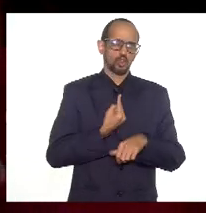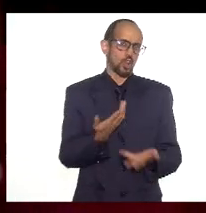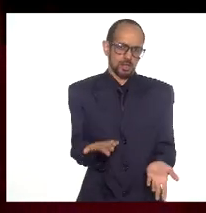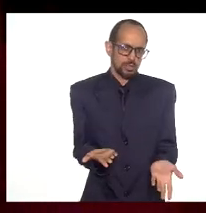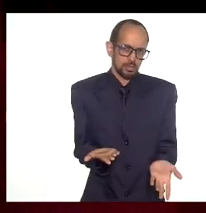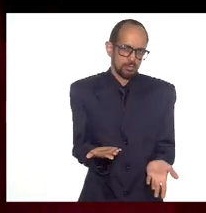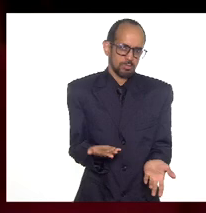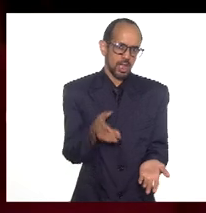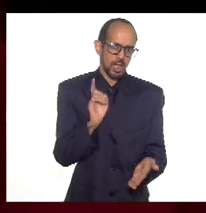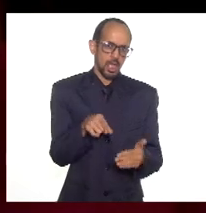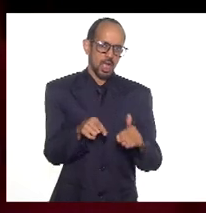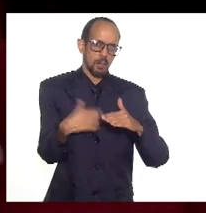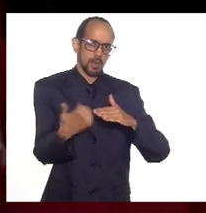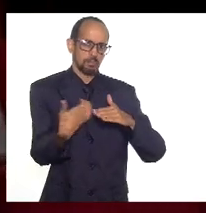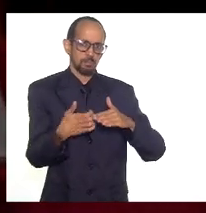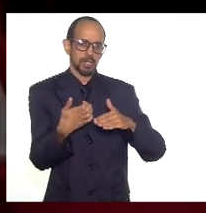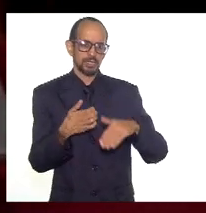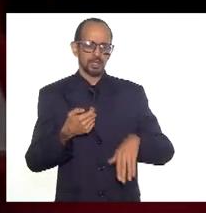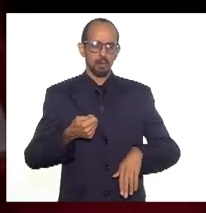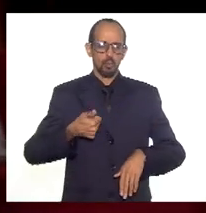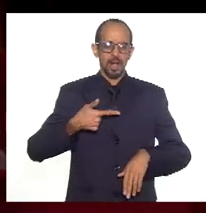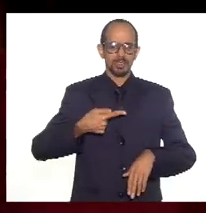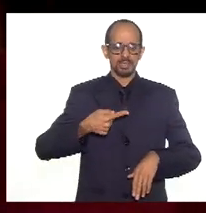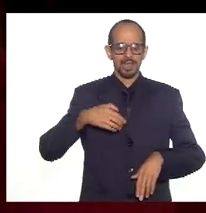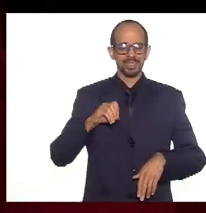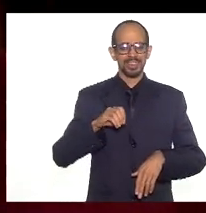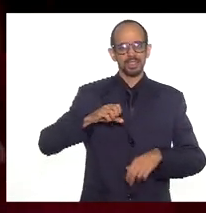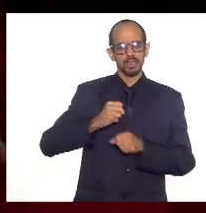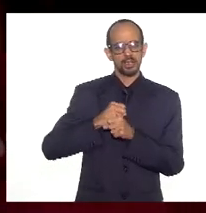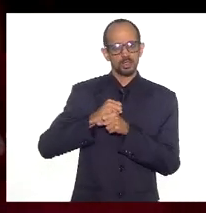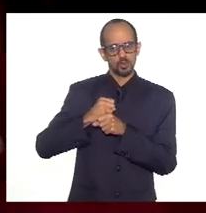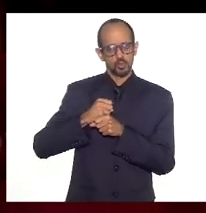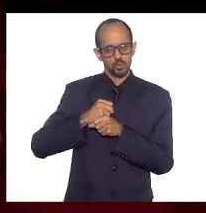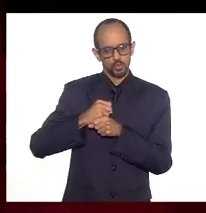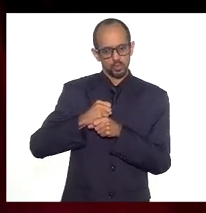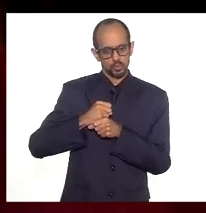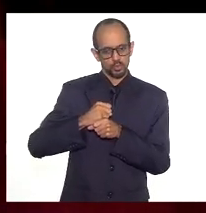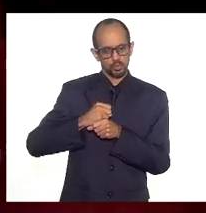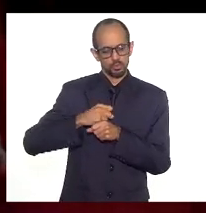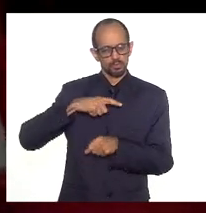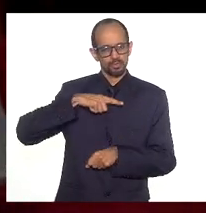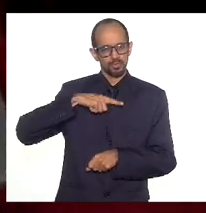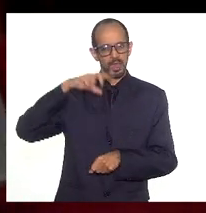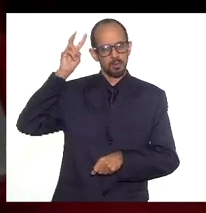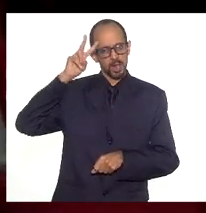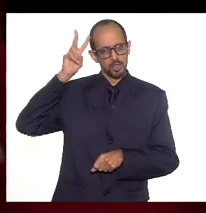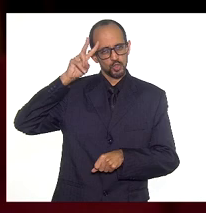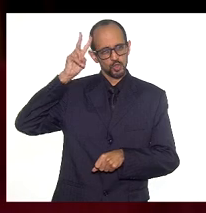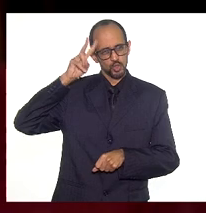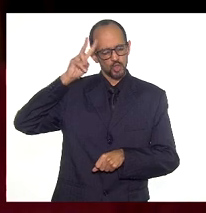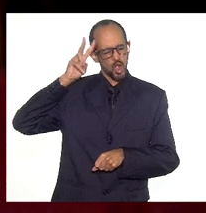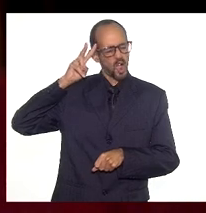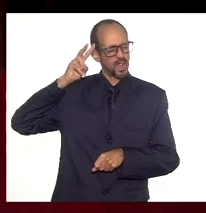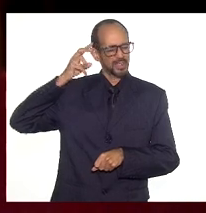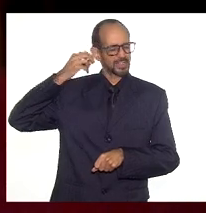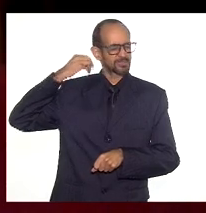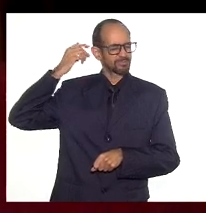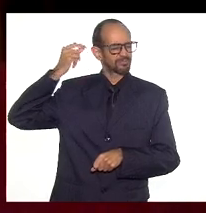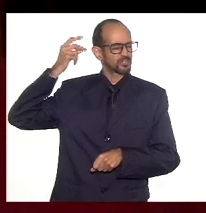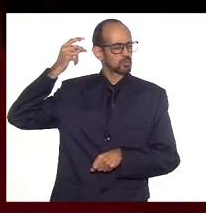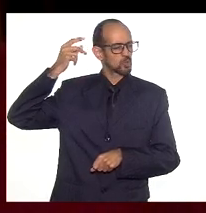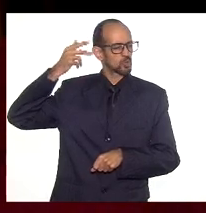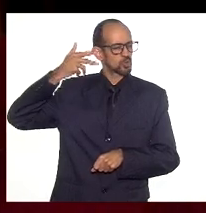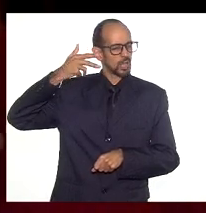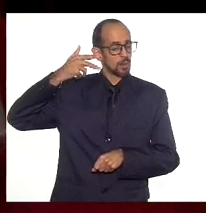há quase 70 anos. Então, eu tenho certeza que ela tem uma história muito grande, né? E a história da Petrobras se confunde com a